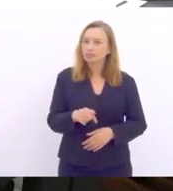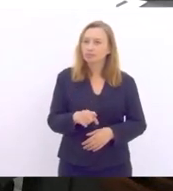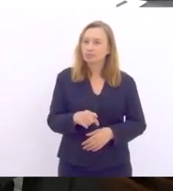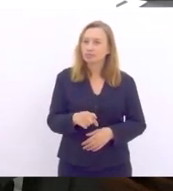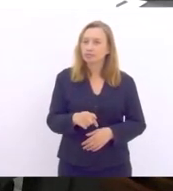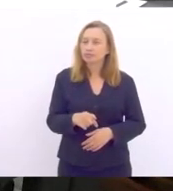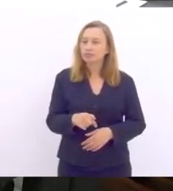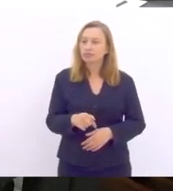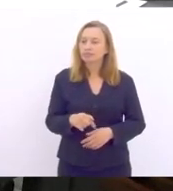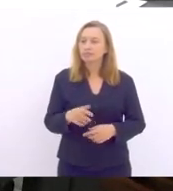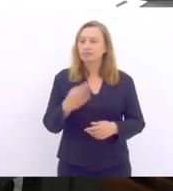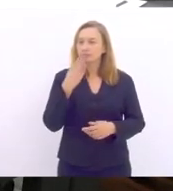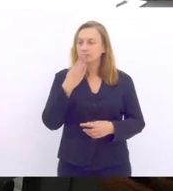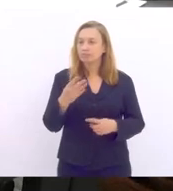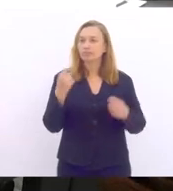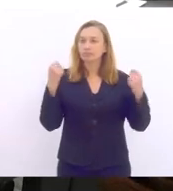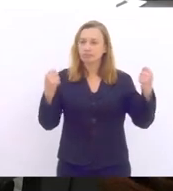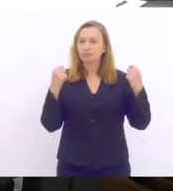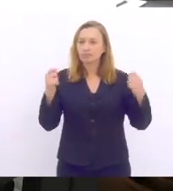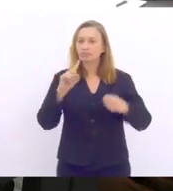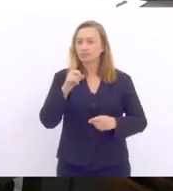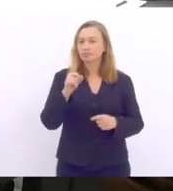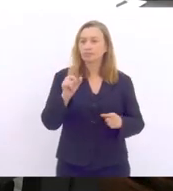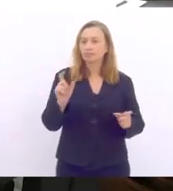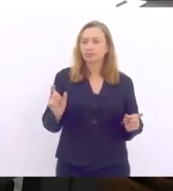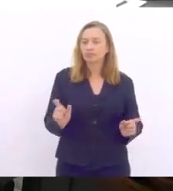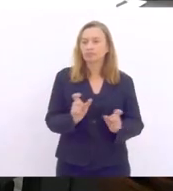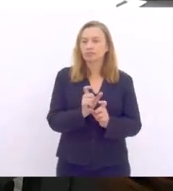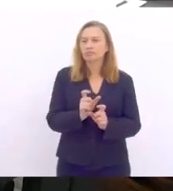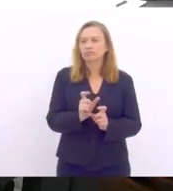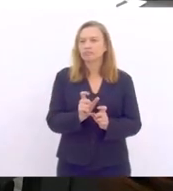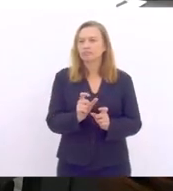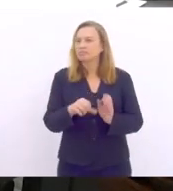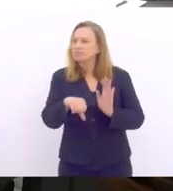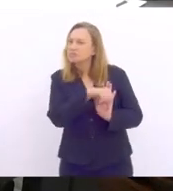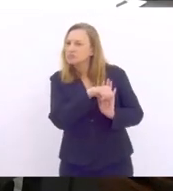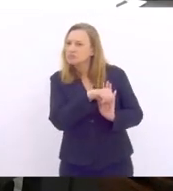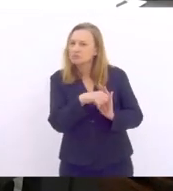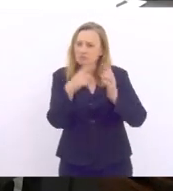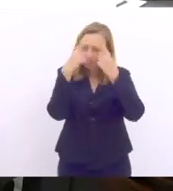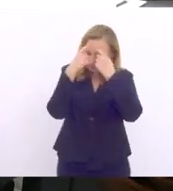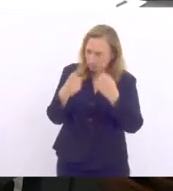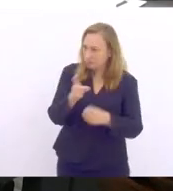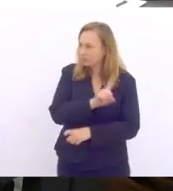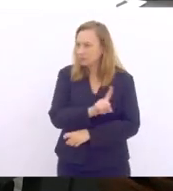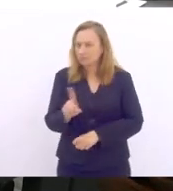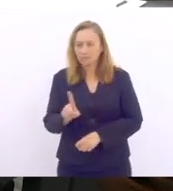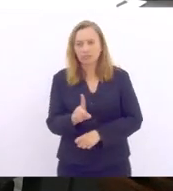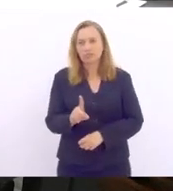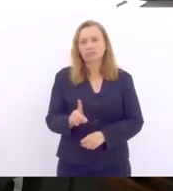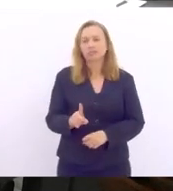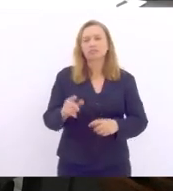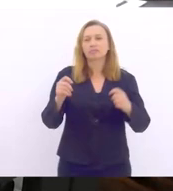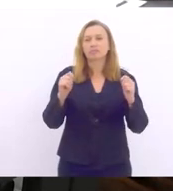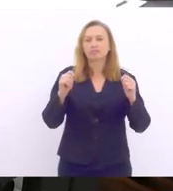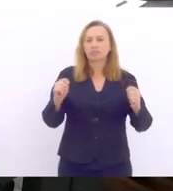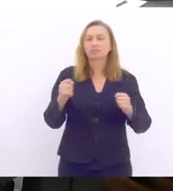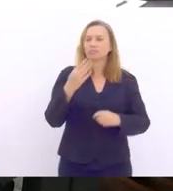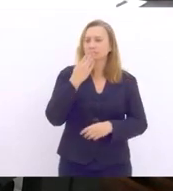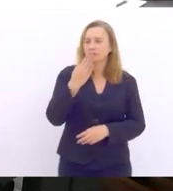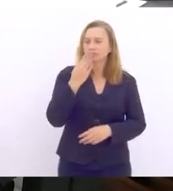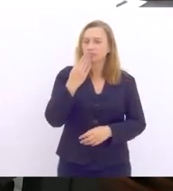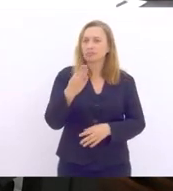torcida organizada não é sinônimo de crime, de violência. Torcida organizada é sinônimo